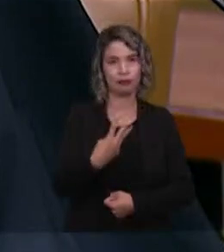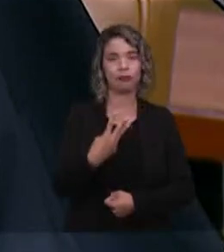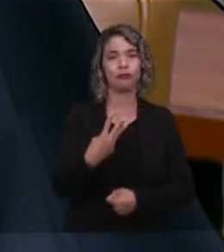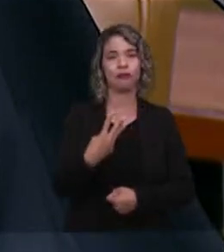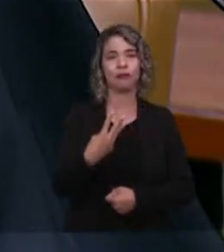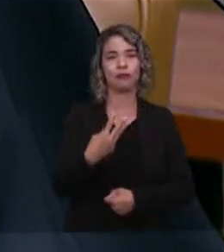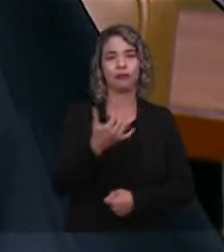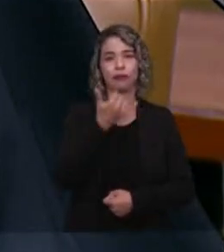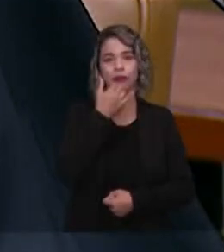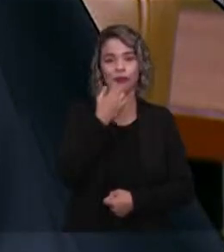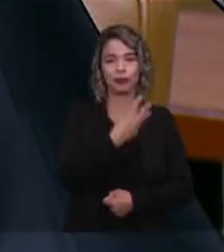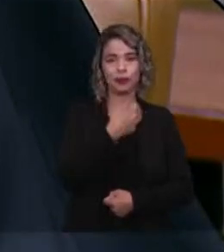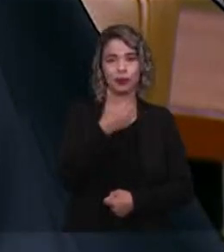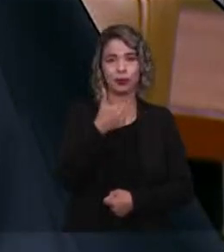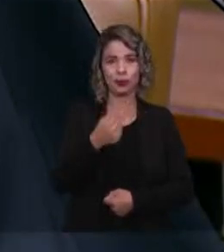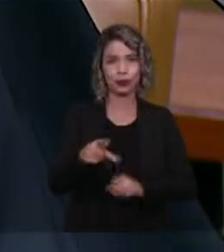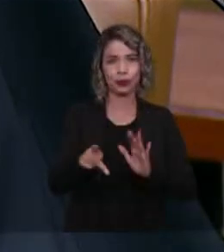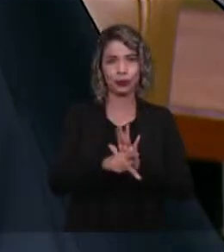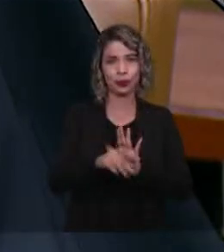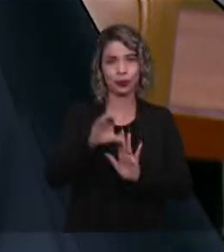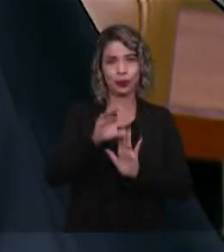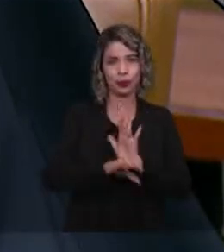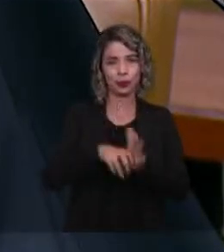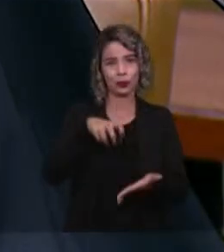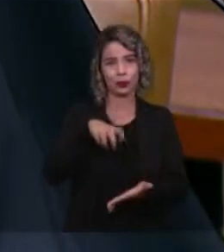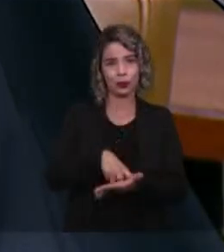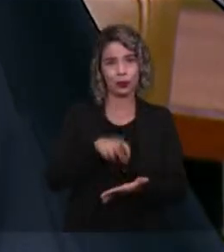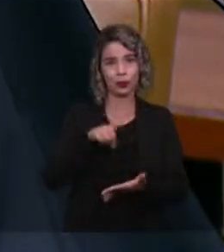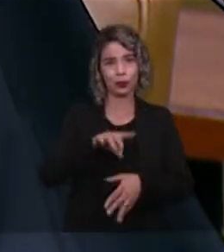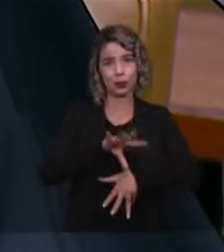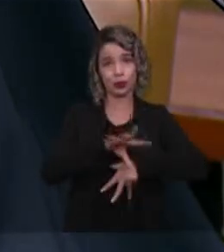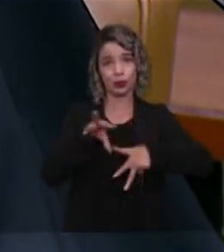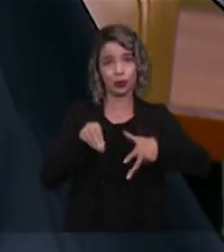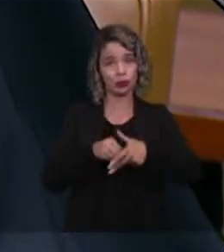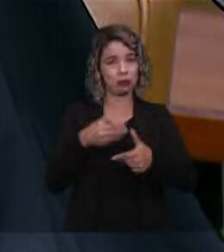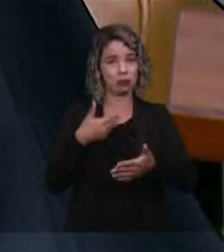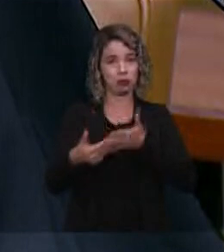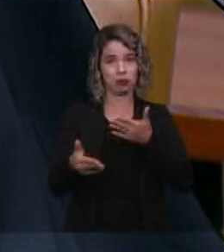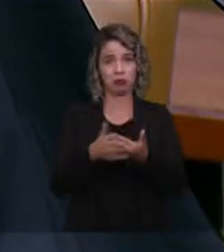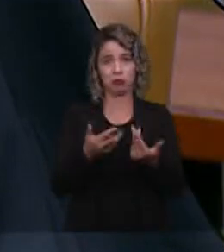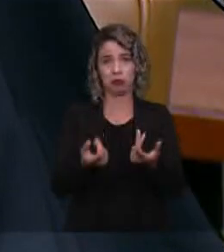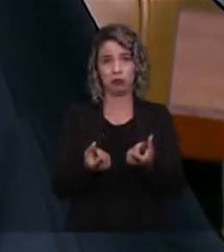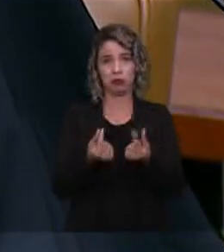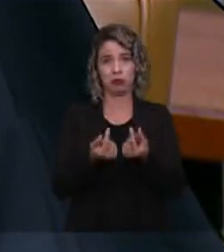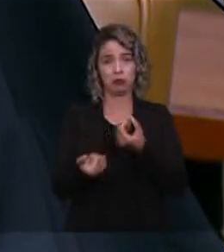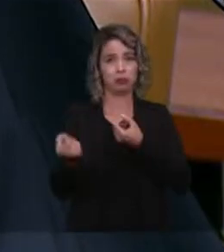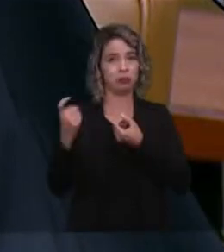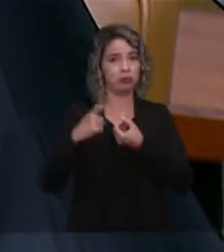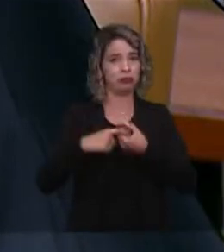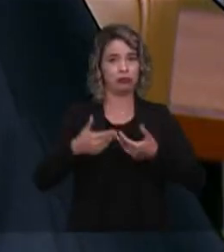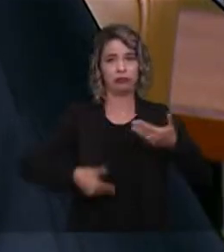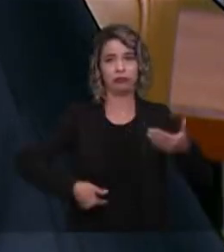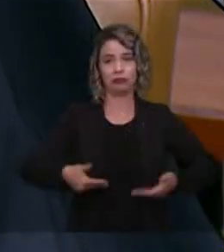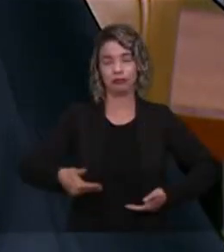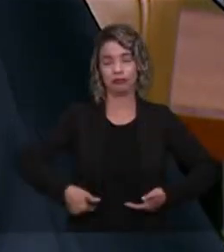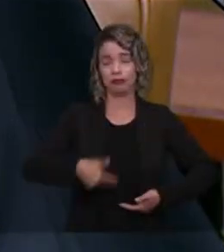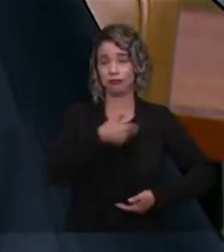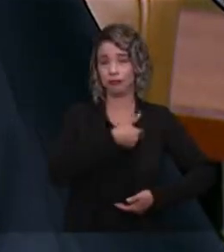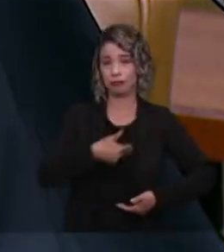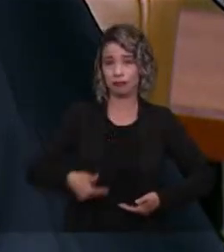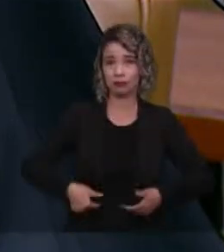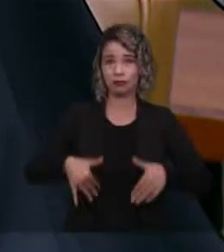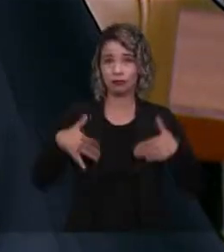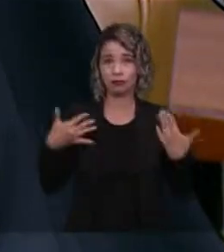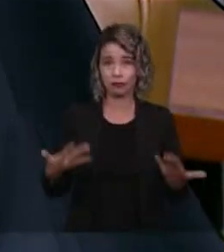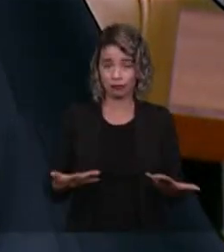Código Penal, que resulte na criminalização como corrupção de todo e qualquer recebimento de vantagem por funcionário público. De tal